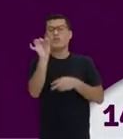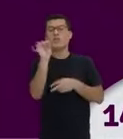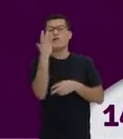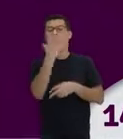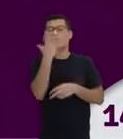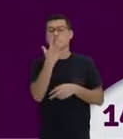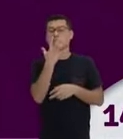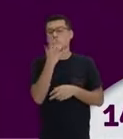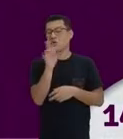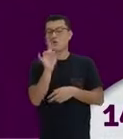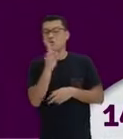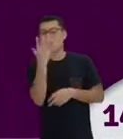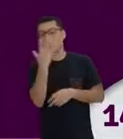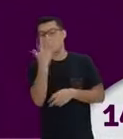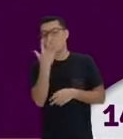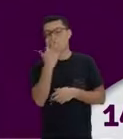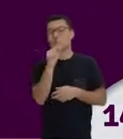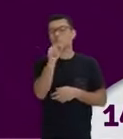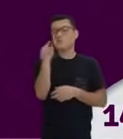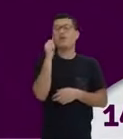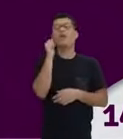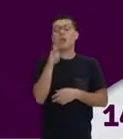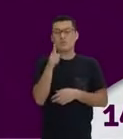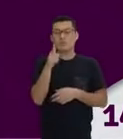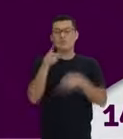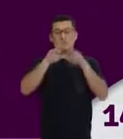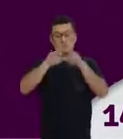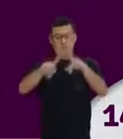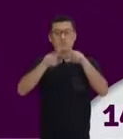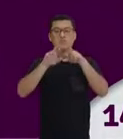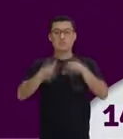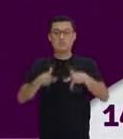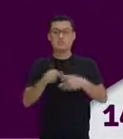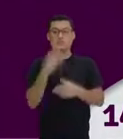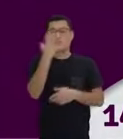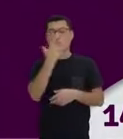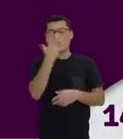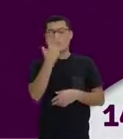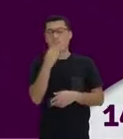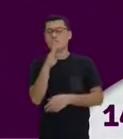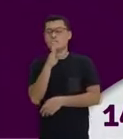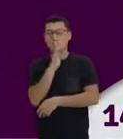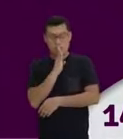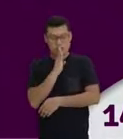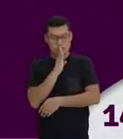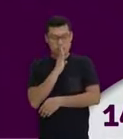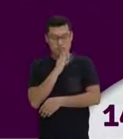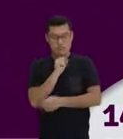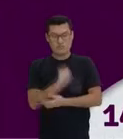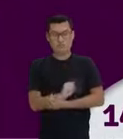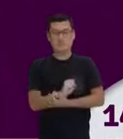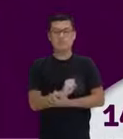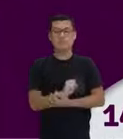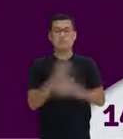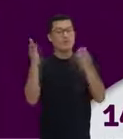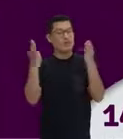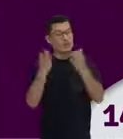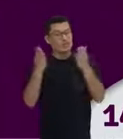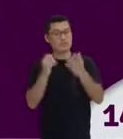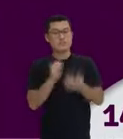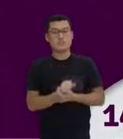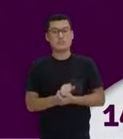é música e o que não é música você conseguiria diferenciar música e silêncio Então deixe o